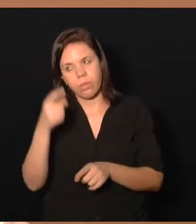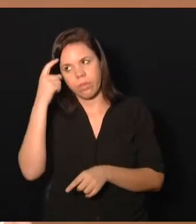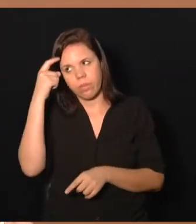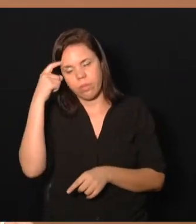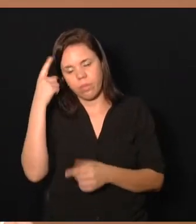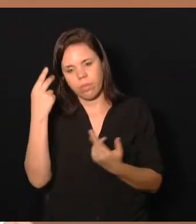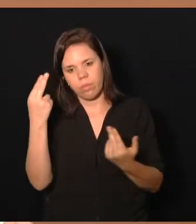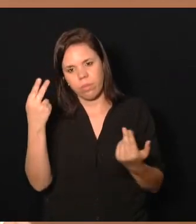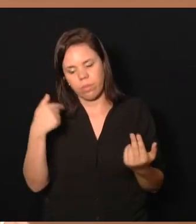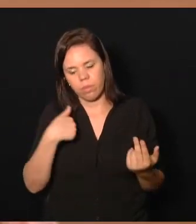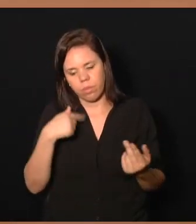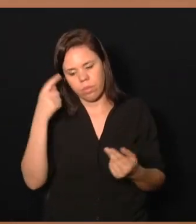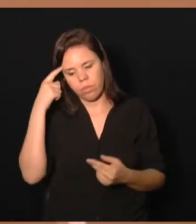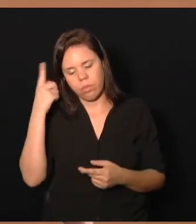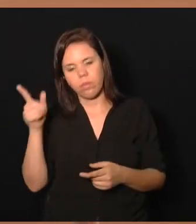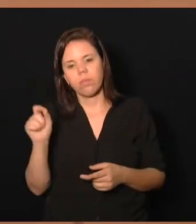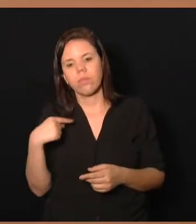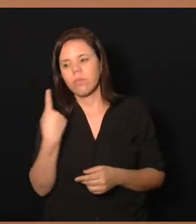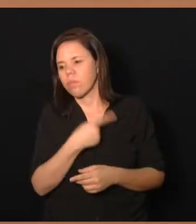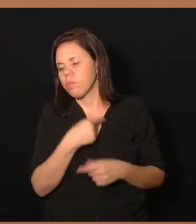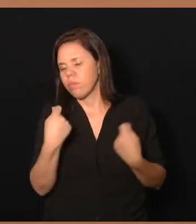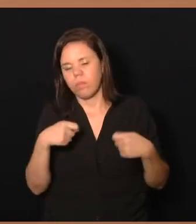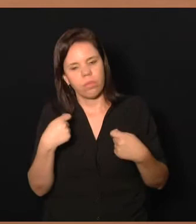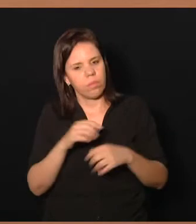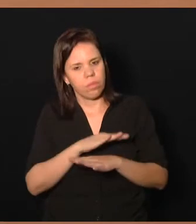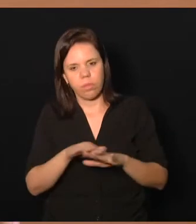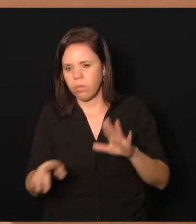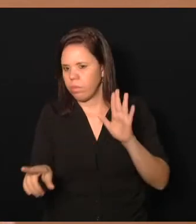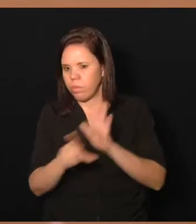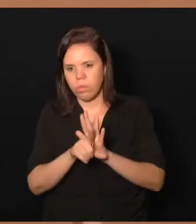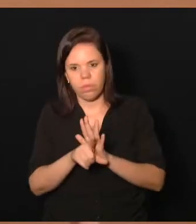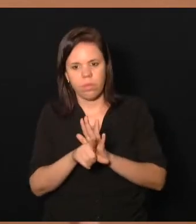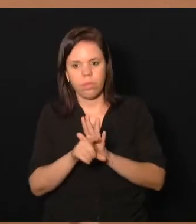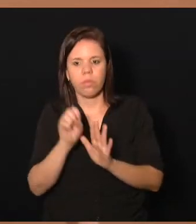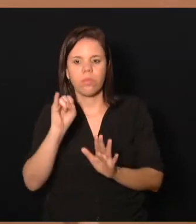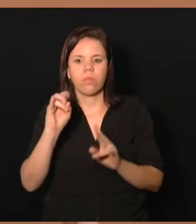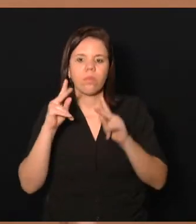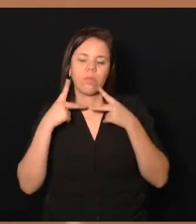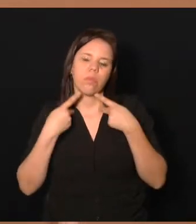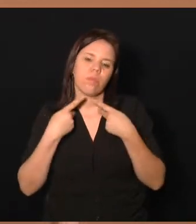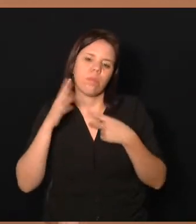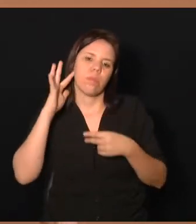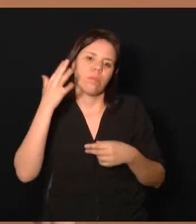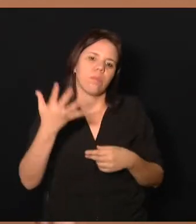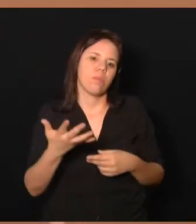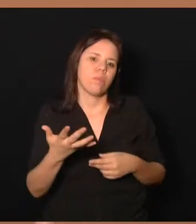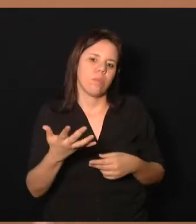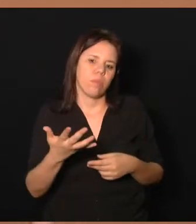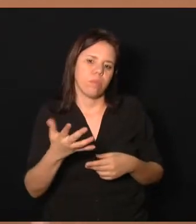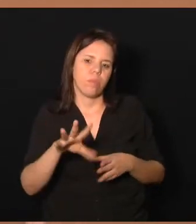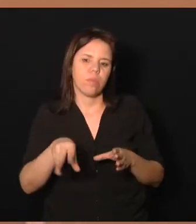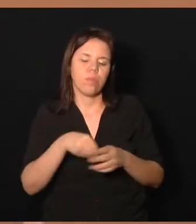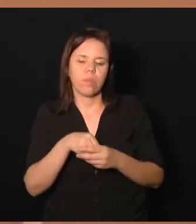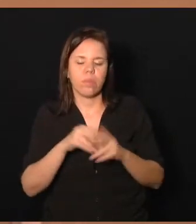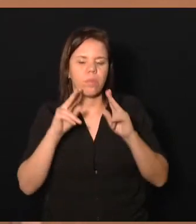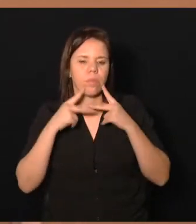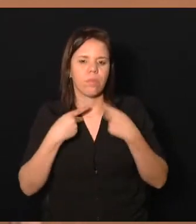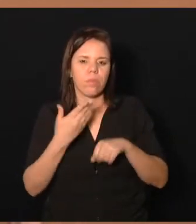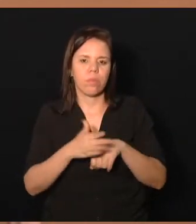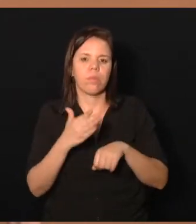que eu penso. Nós não precisaríamos de leis se o ser humano resolvesse aplicar a sua